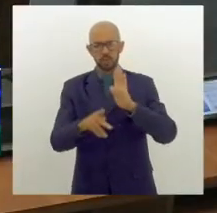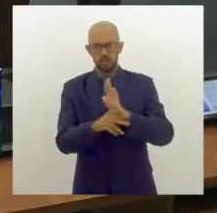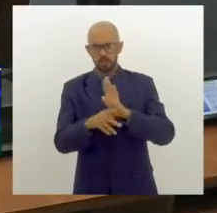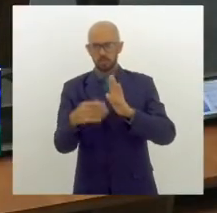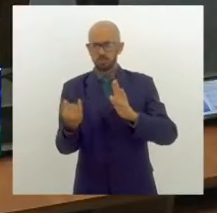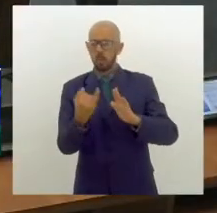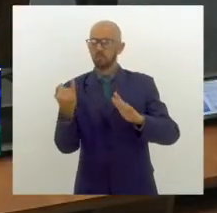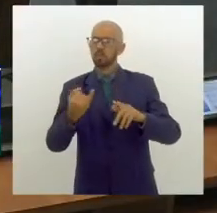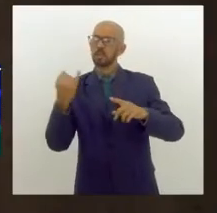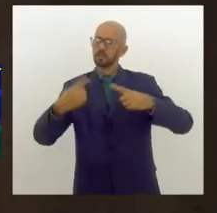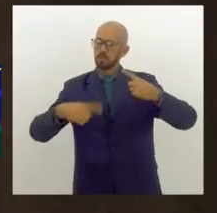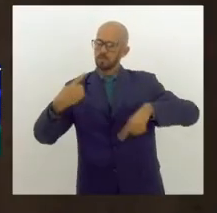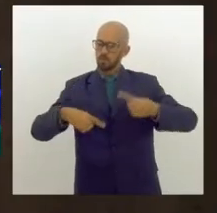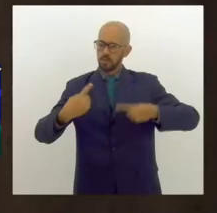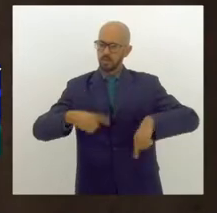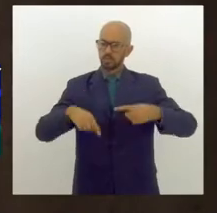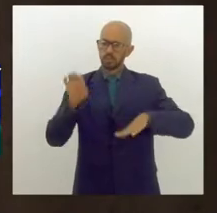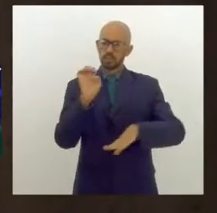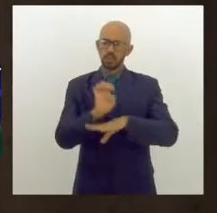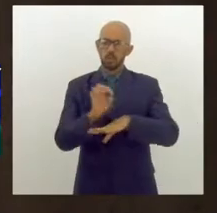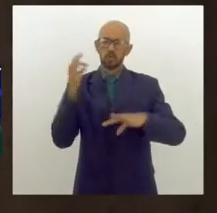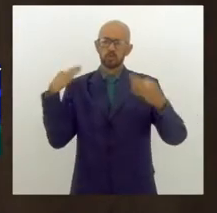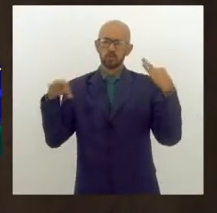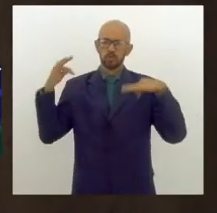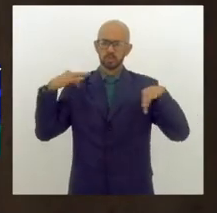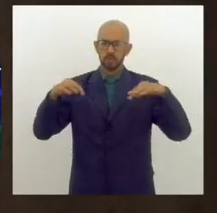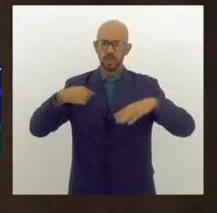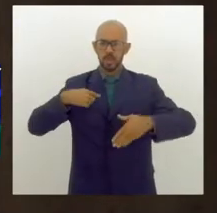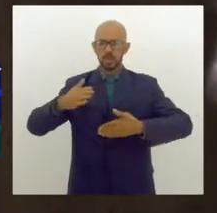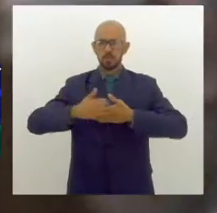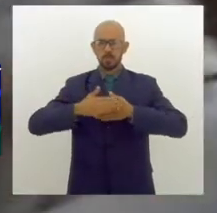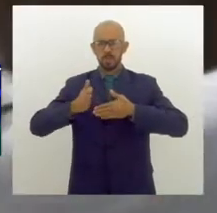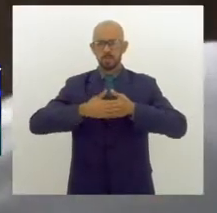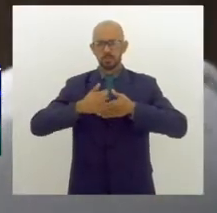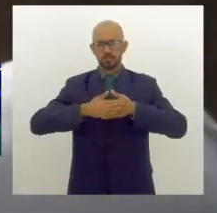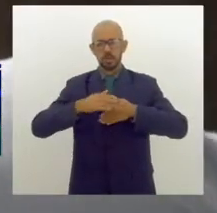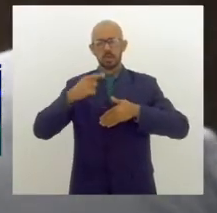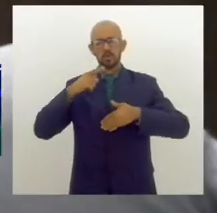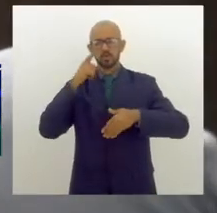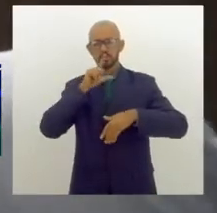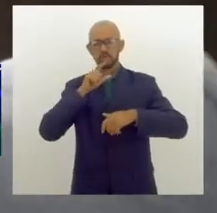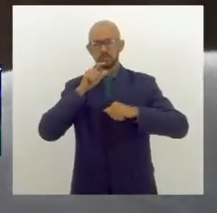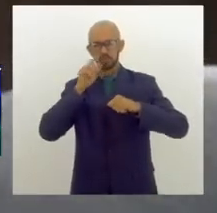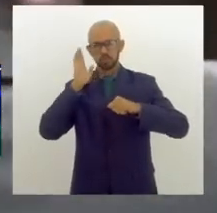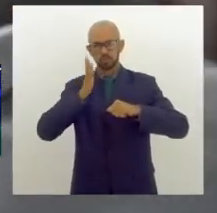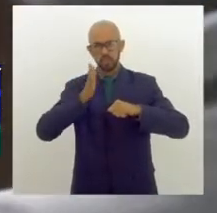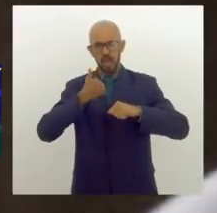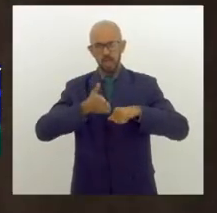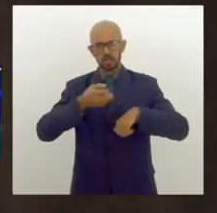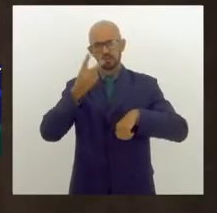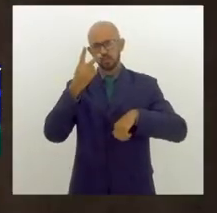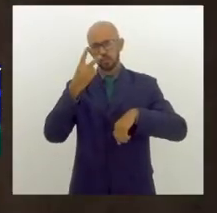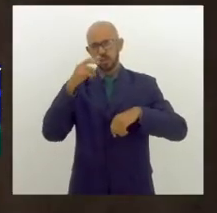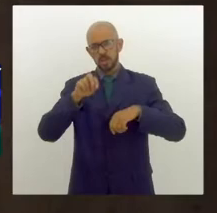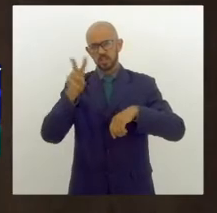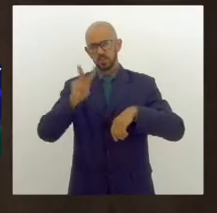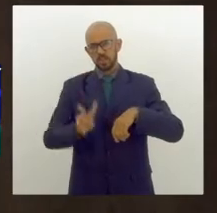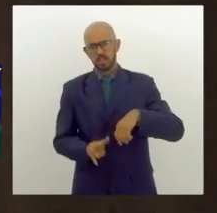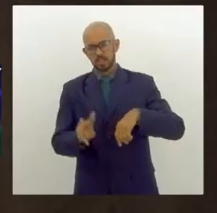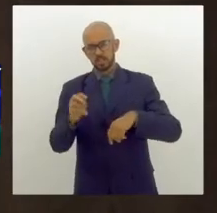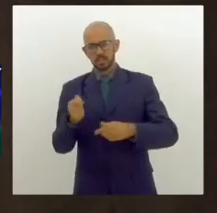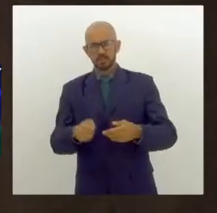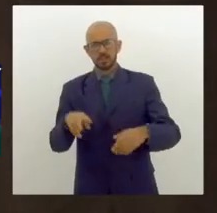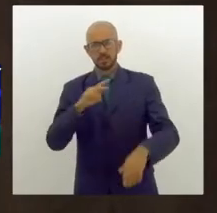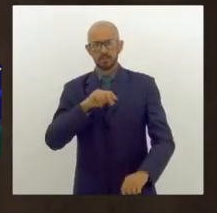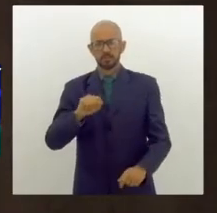uma política estadual de turismo. Eu mesma tive a possibilidade de exercer por dois momentos a titularidade